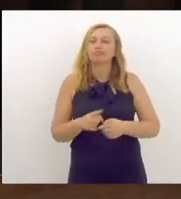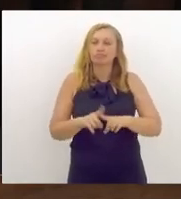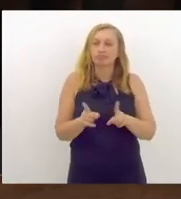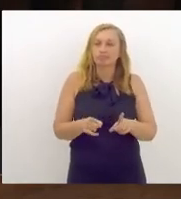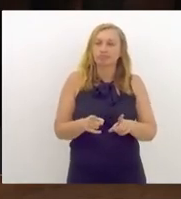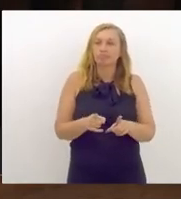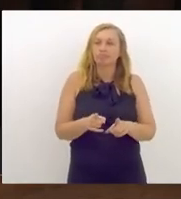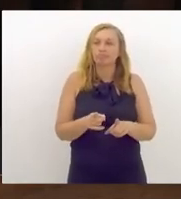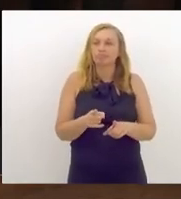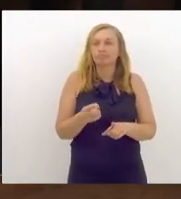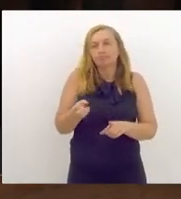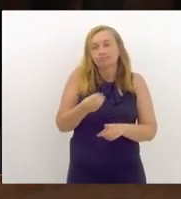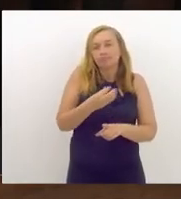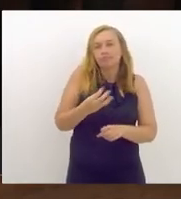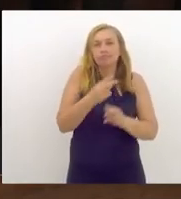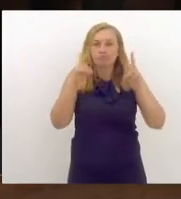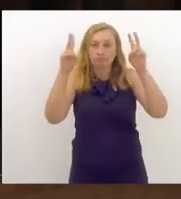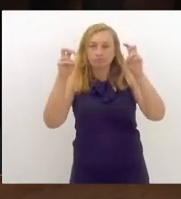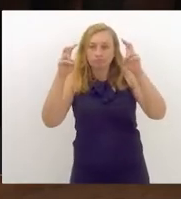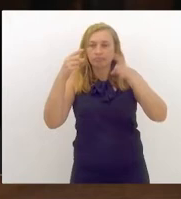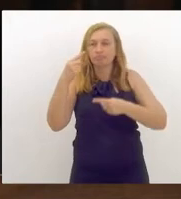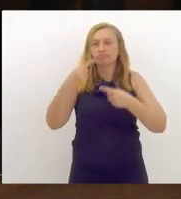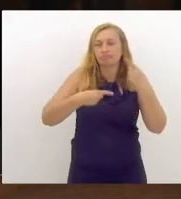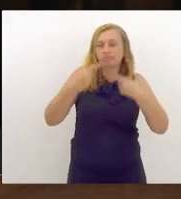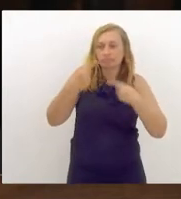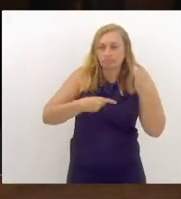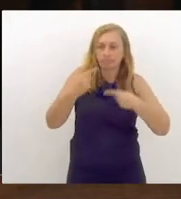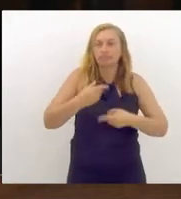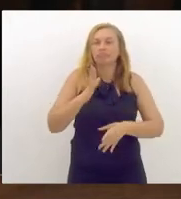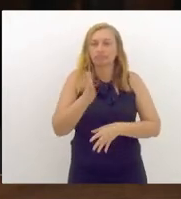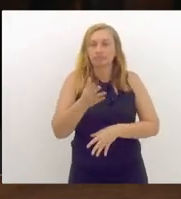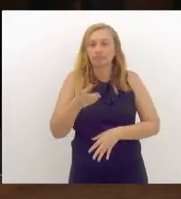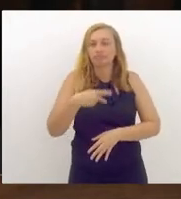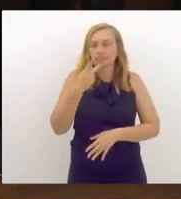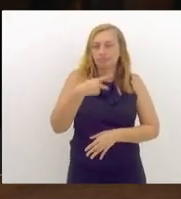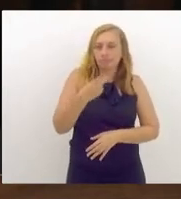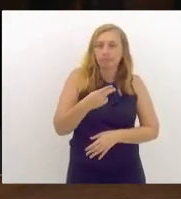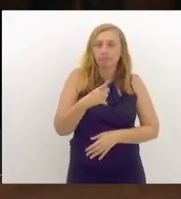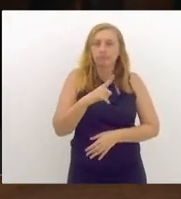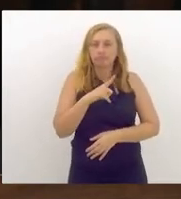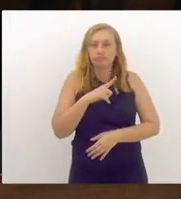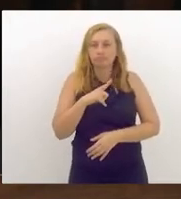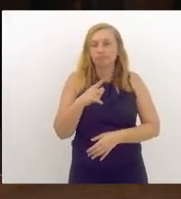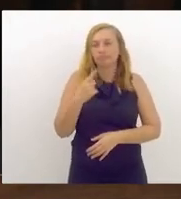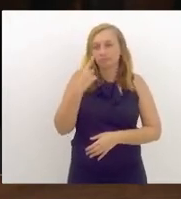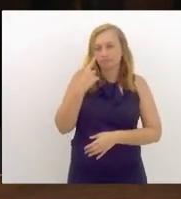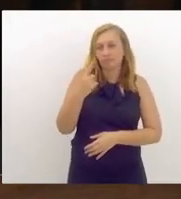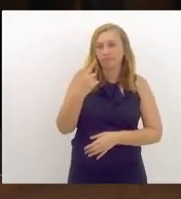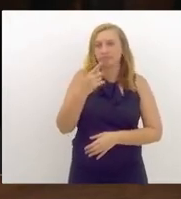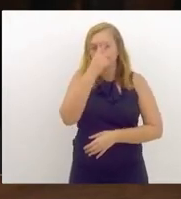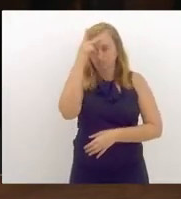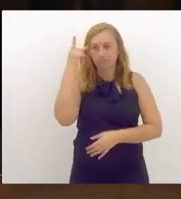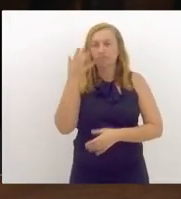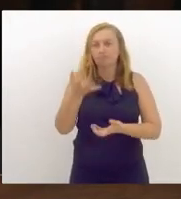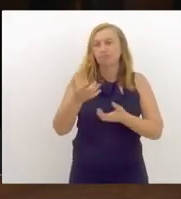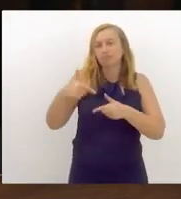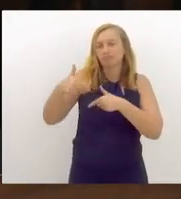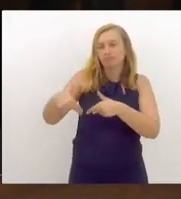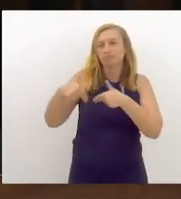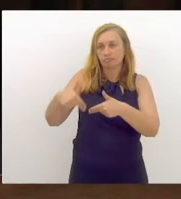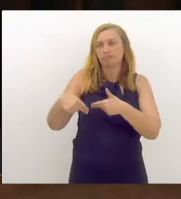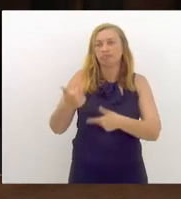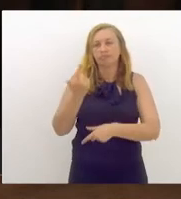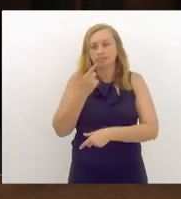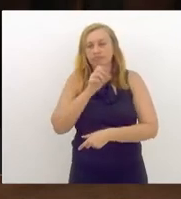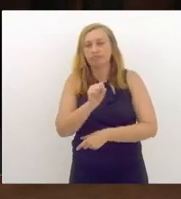eu acho que tá maduro essa questão esse debate né ou seja já se fala e tem ouvidos e pessoas querendo militar por isso para